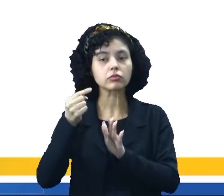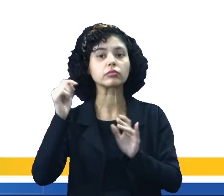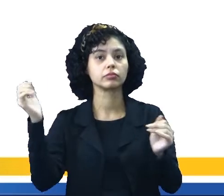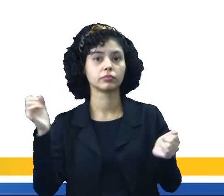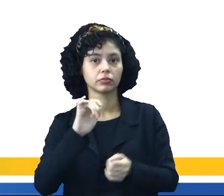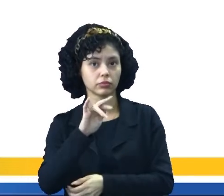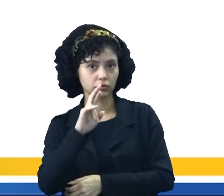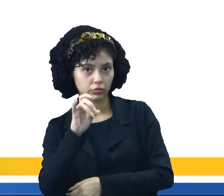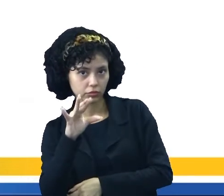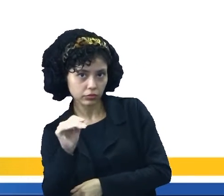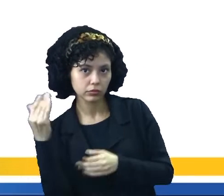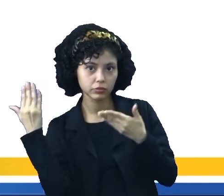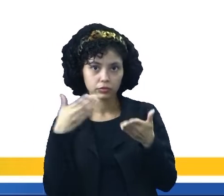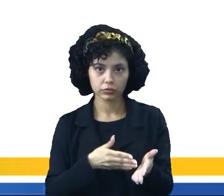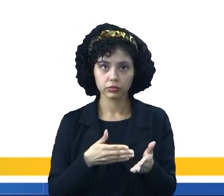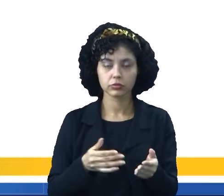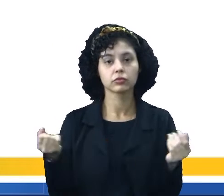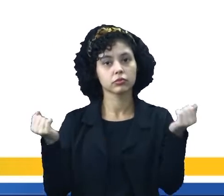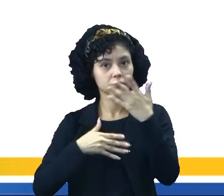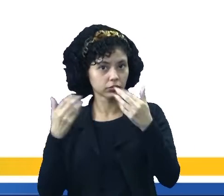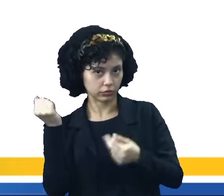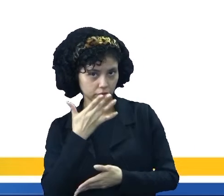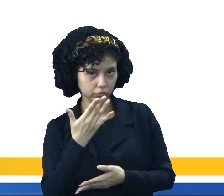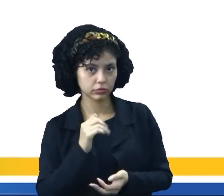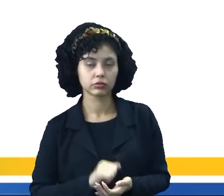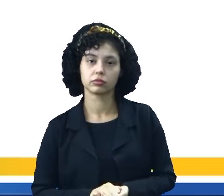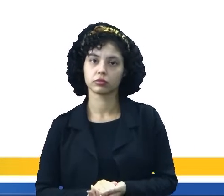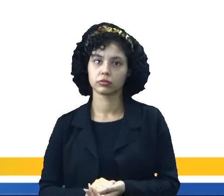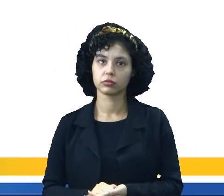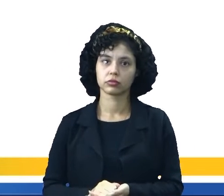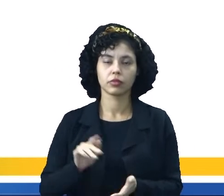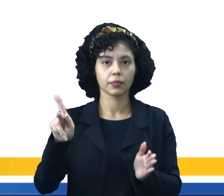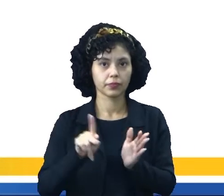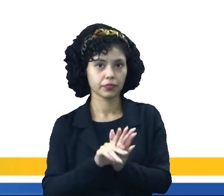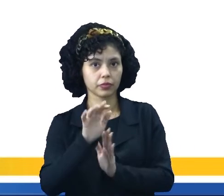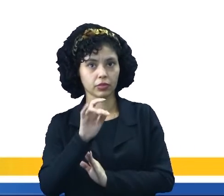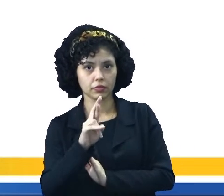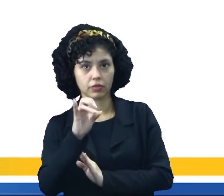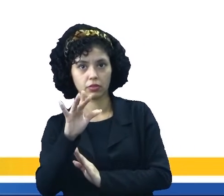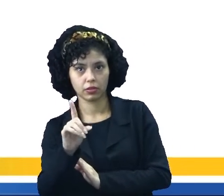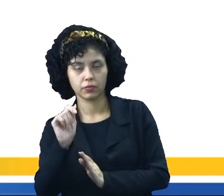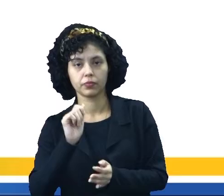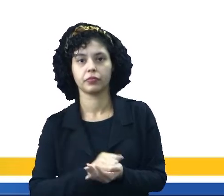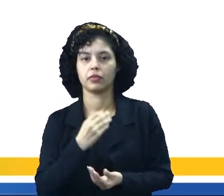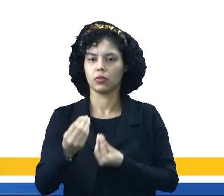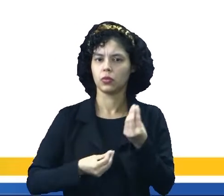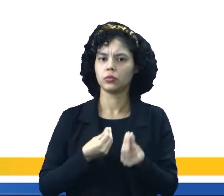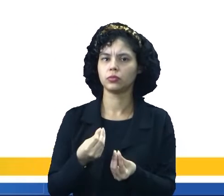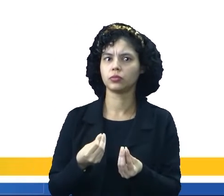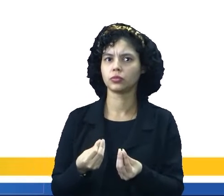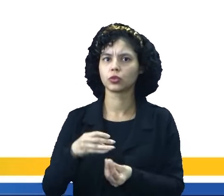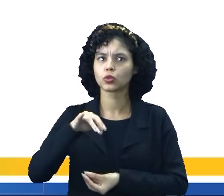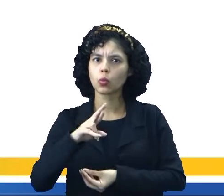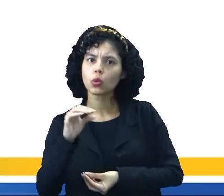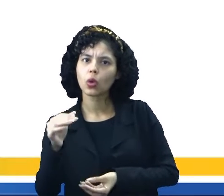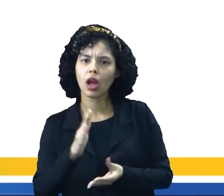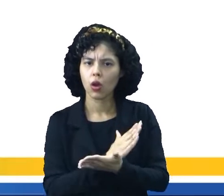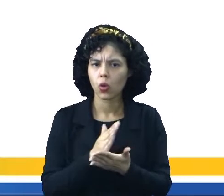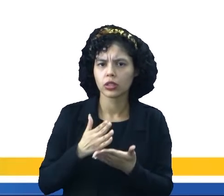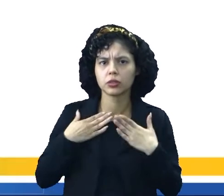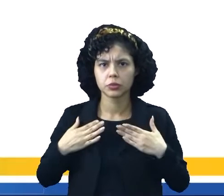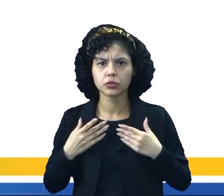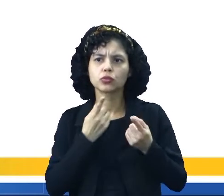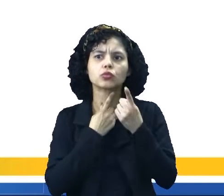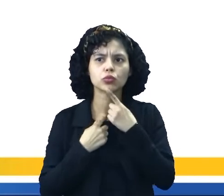encéfalo, chega na medula e depois chega no órgão efetuador. Então, é como se o neurônio motor fosse algo da minha